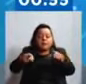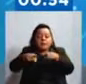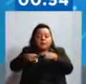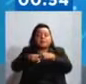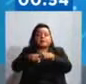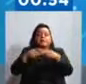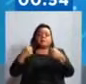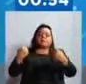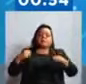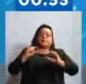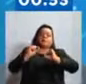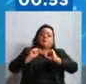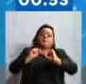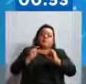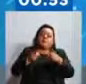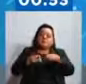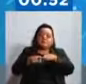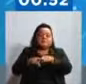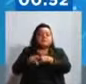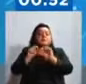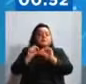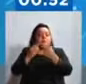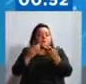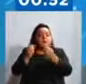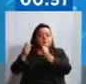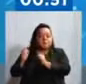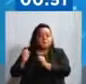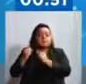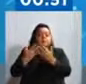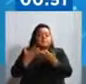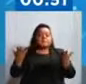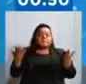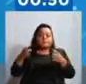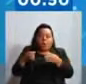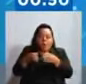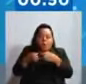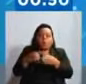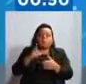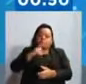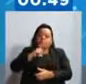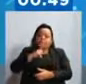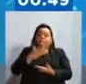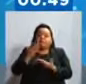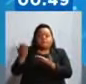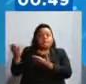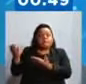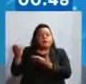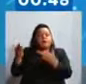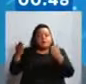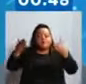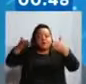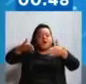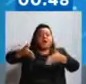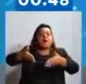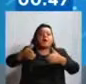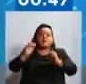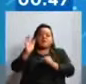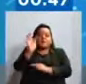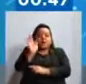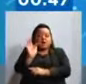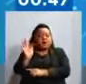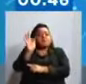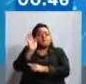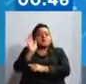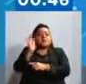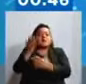precisamos. Nós não precisamos de uma parceria do poder pelo poder. Os grupos que ali estão são focados em faculdades,